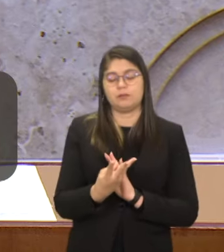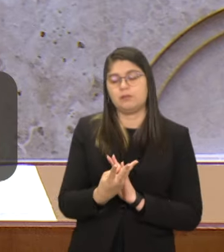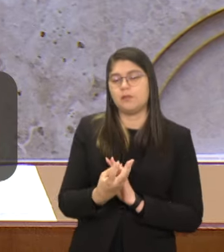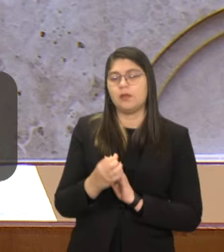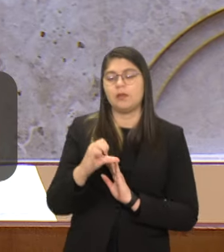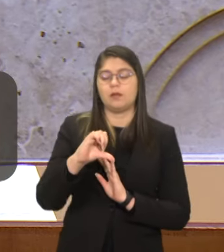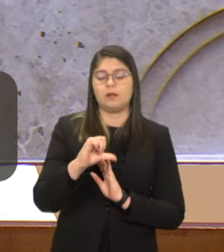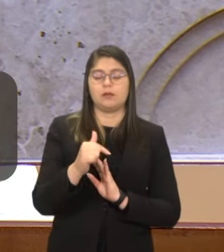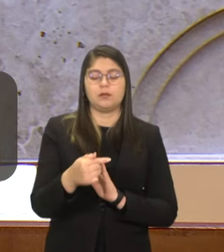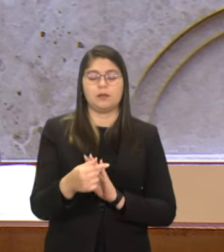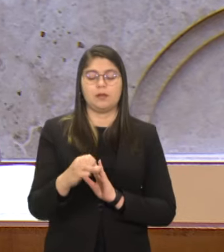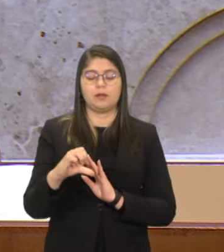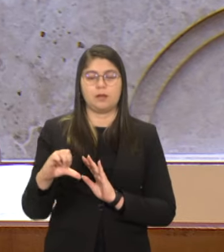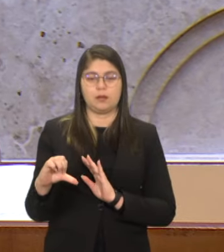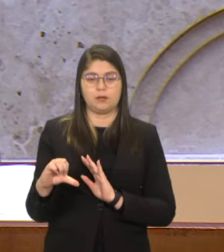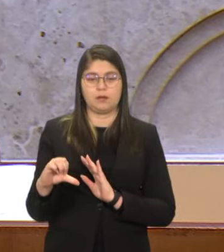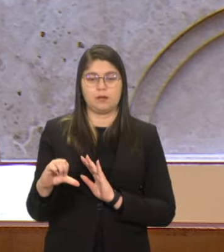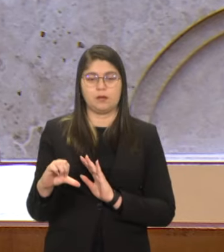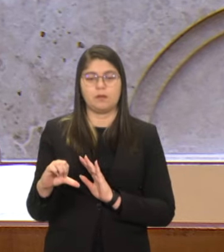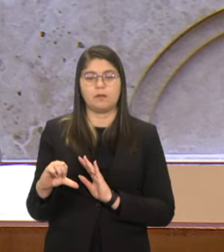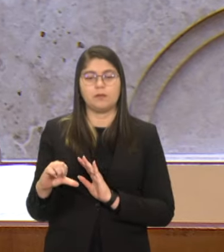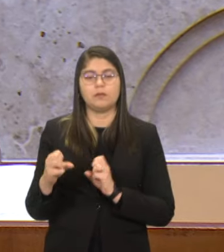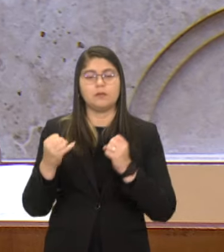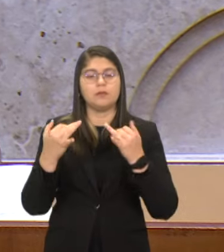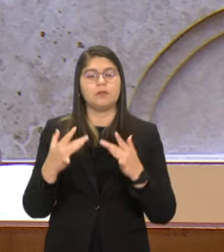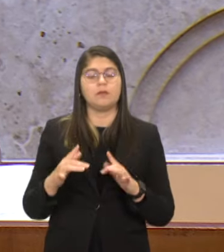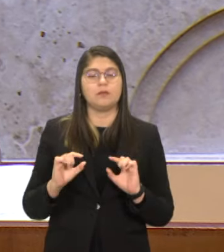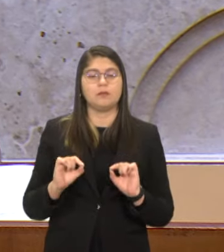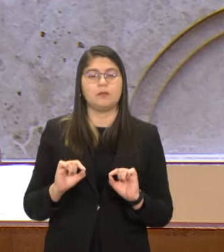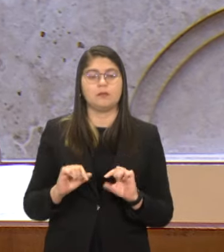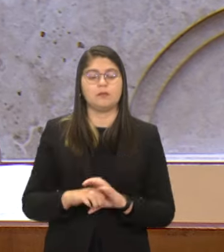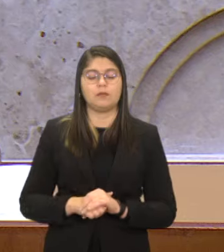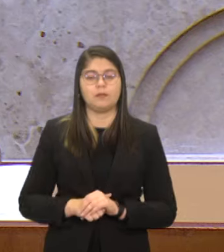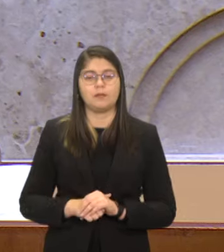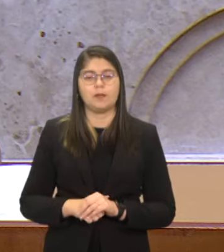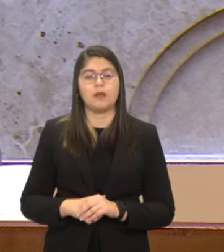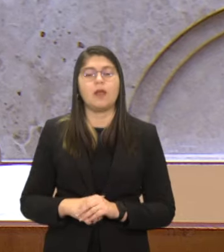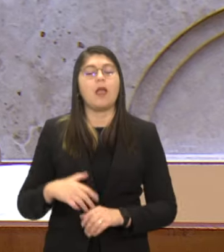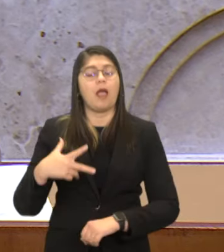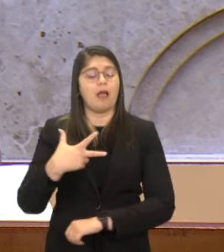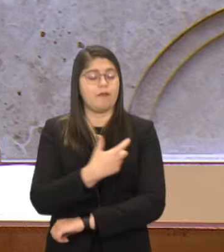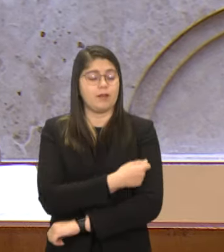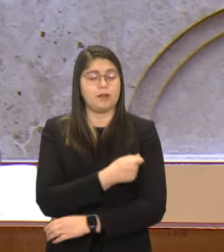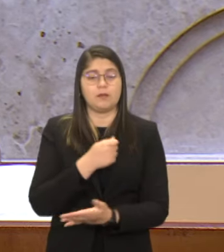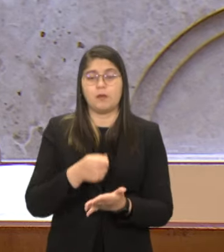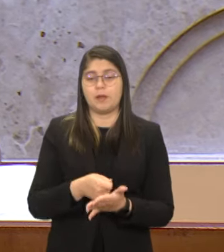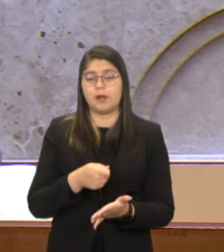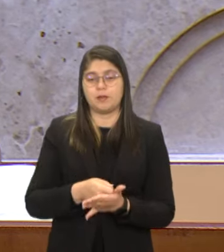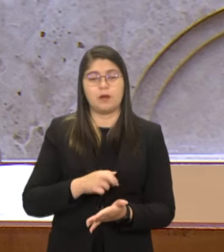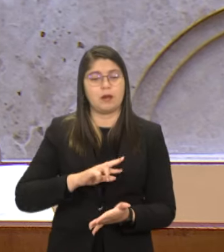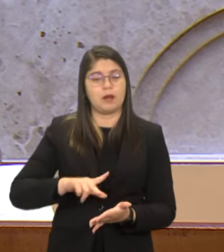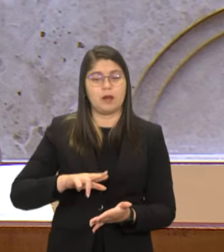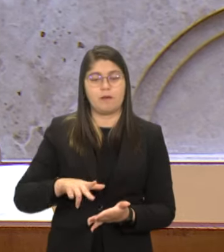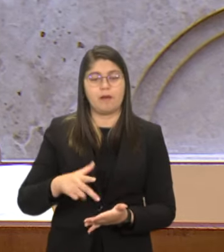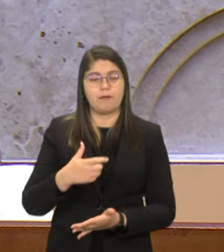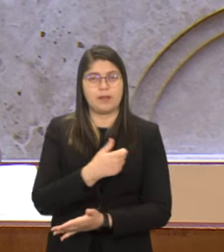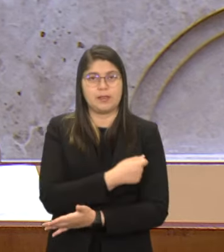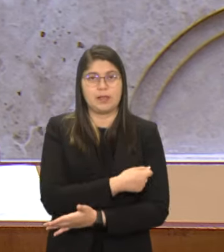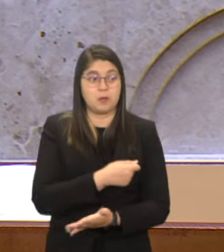13.979 de 2020 e estabeleceu que a vacinação compulsória não significa vacinação